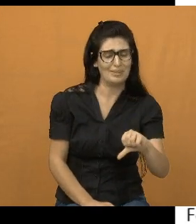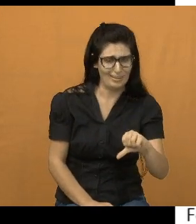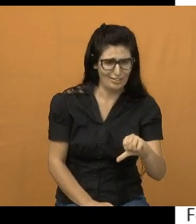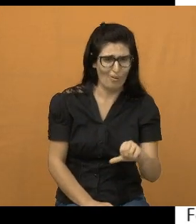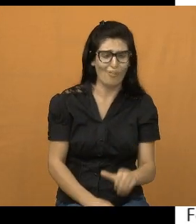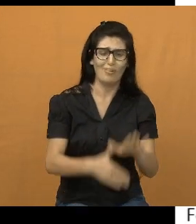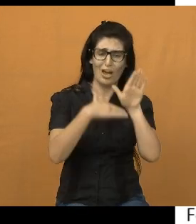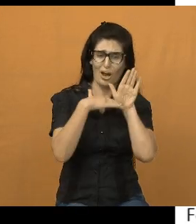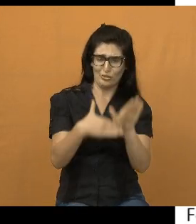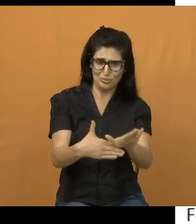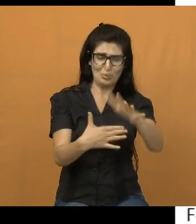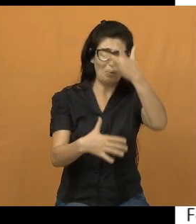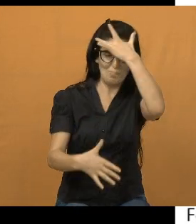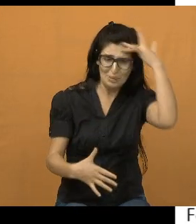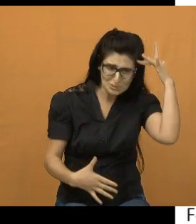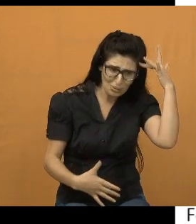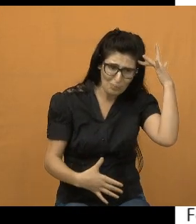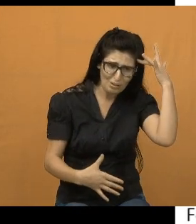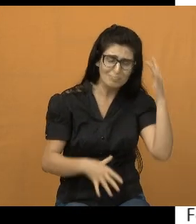37.959 atendimentos.